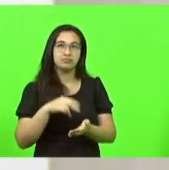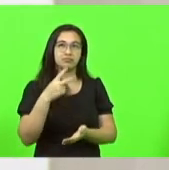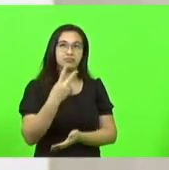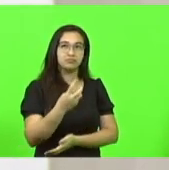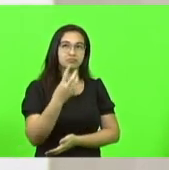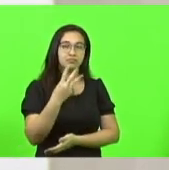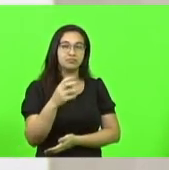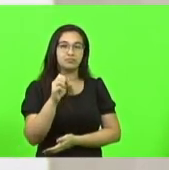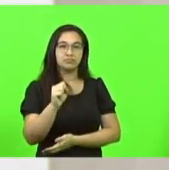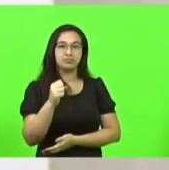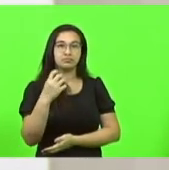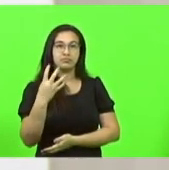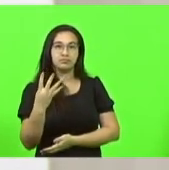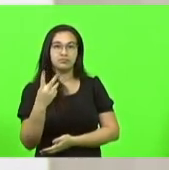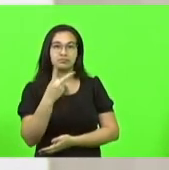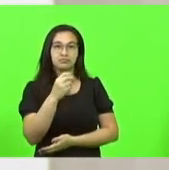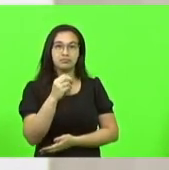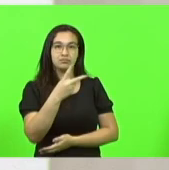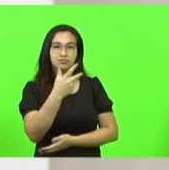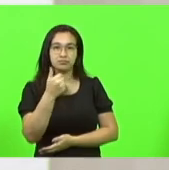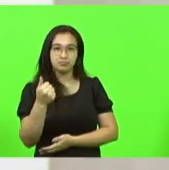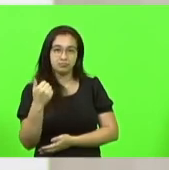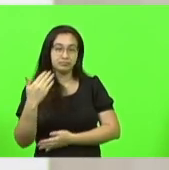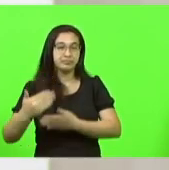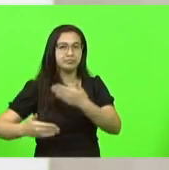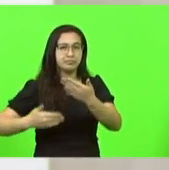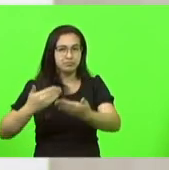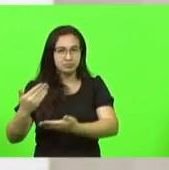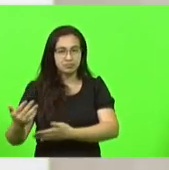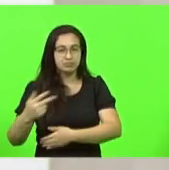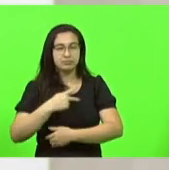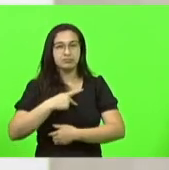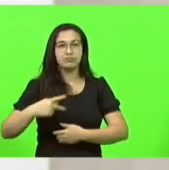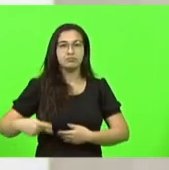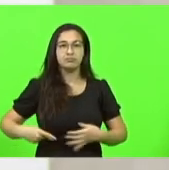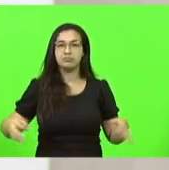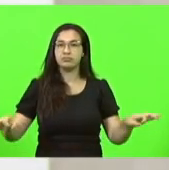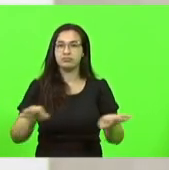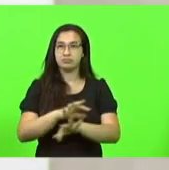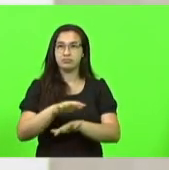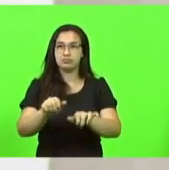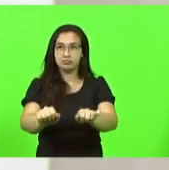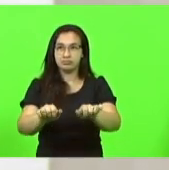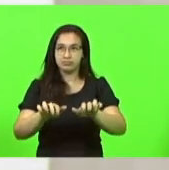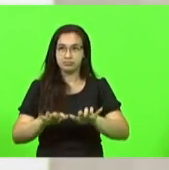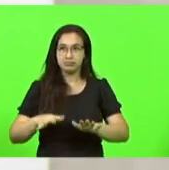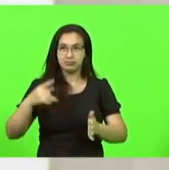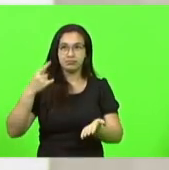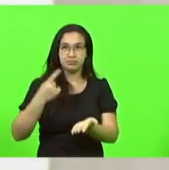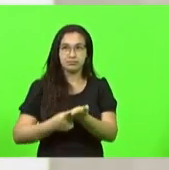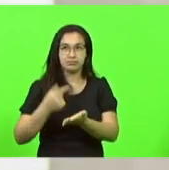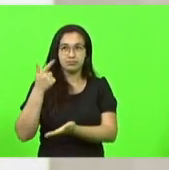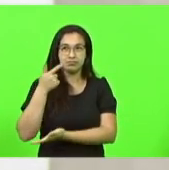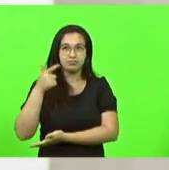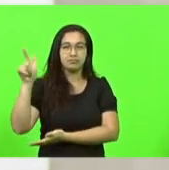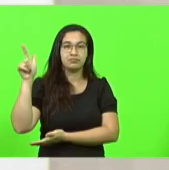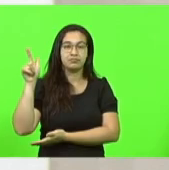-2021. E, na sequência, o senhor presidente encerrou a sessão e convocou outra